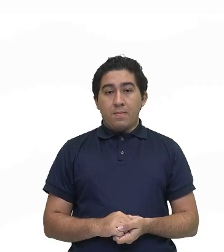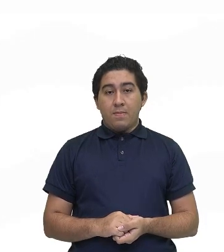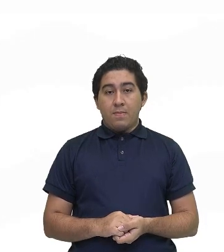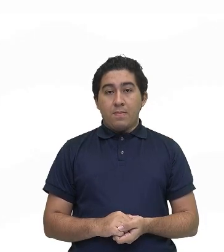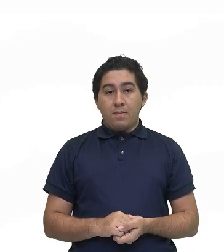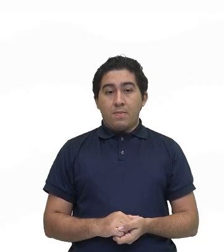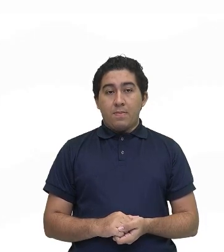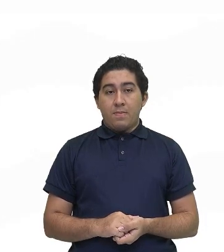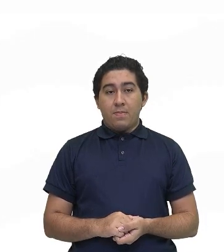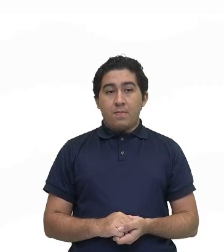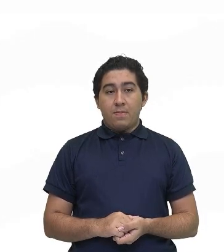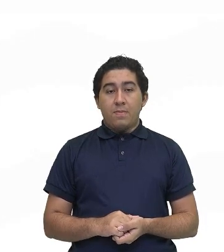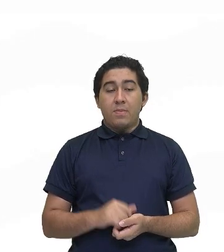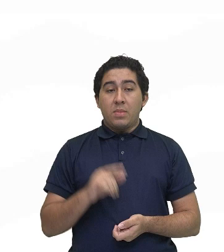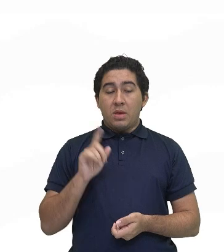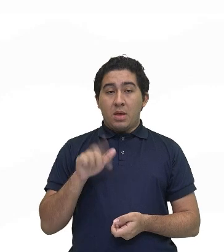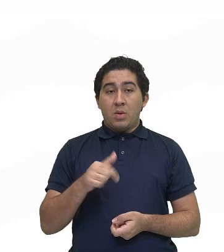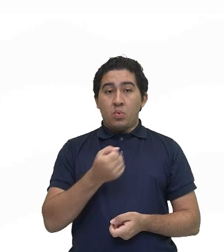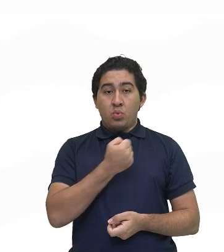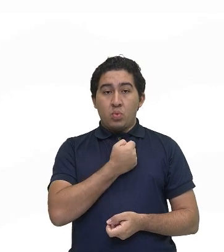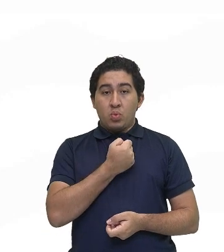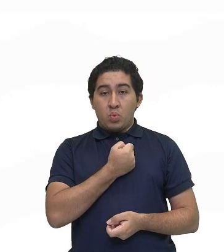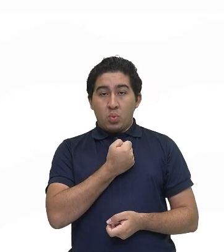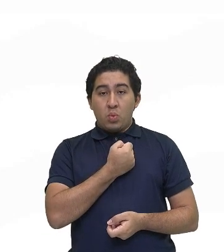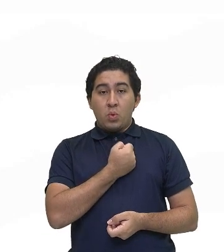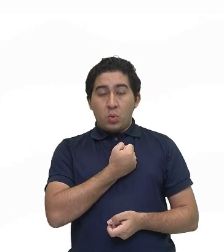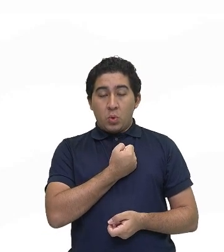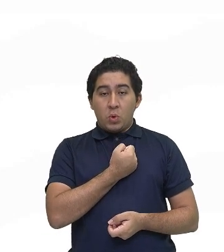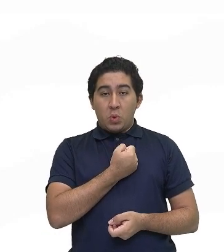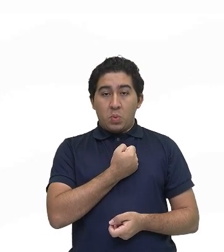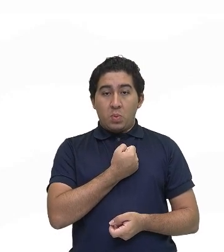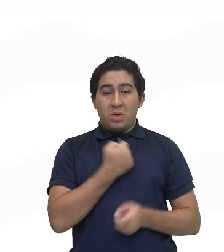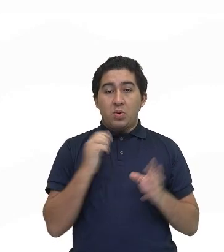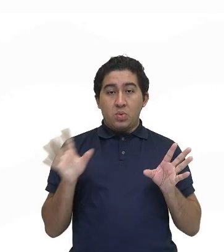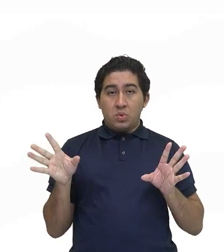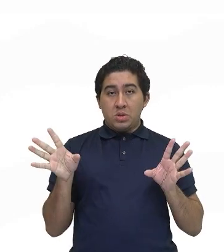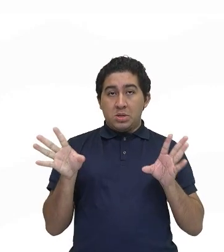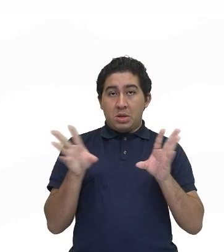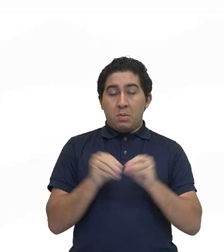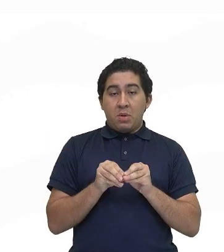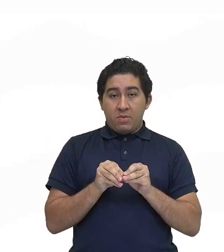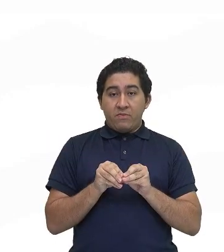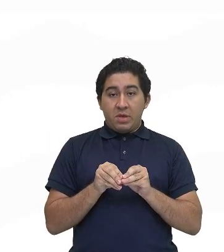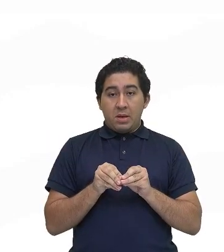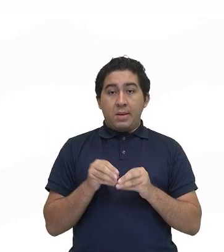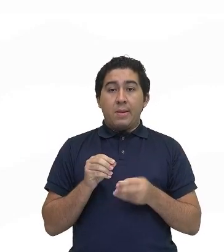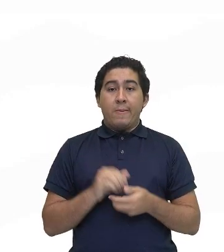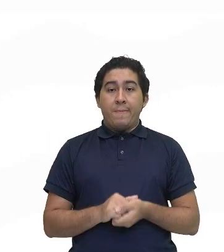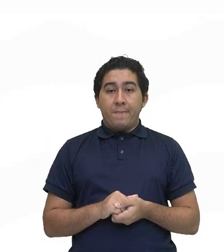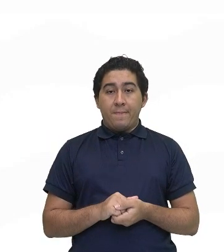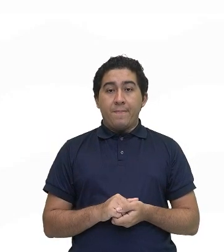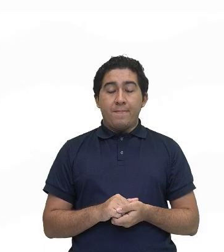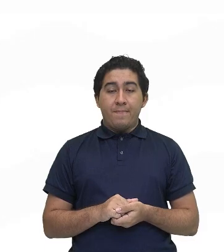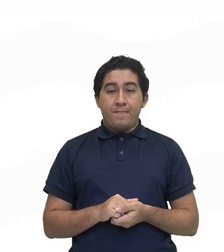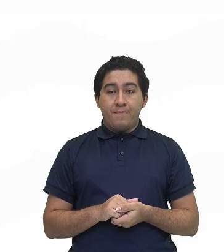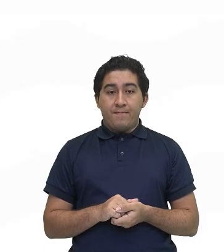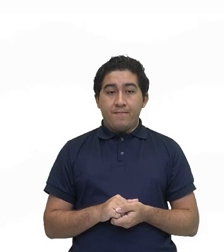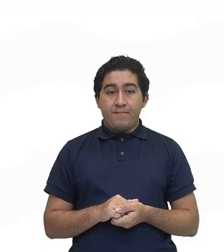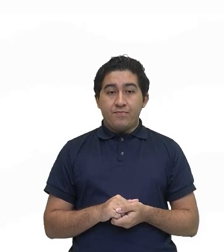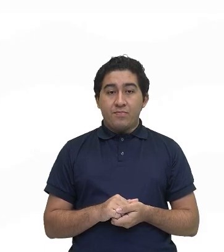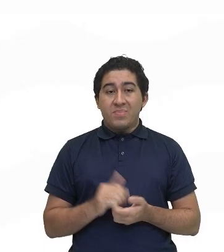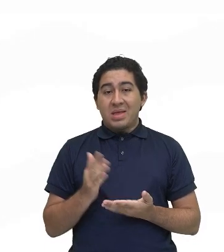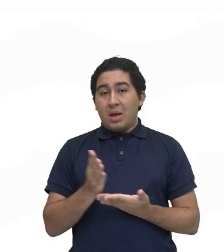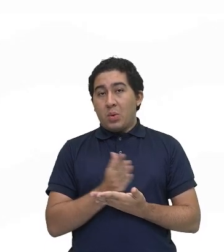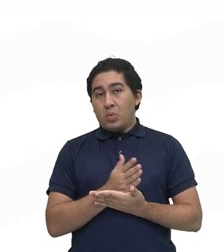consiste em simplificar um valor numérico, descartando